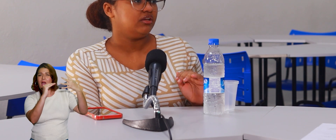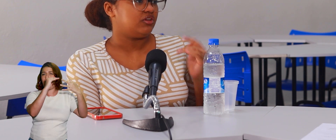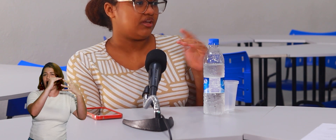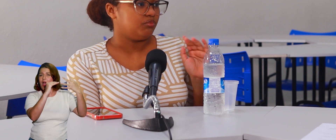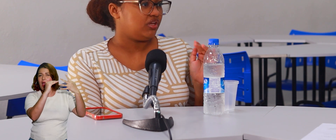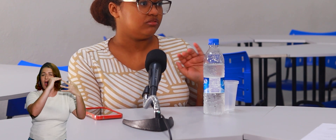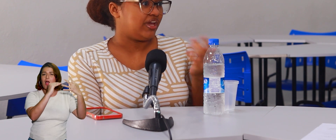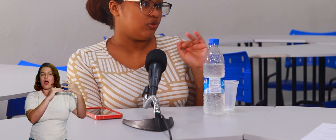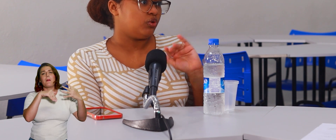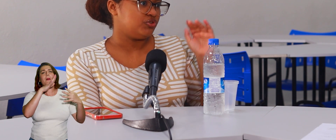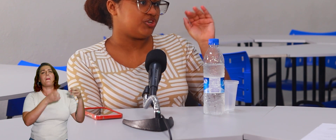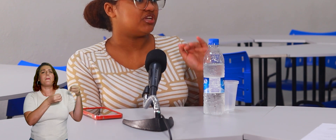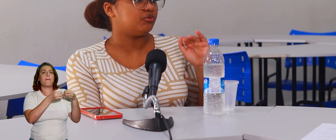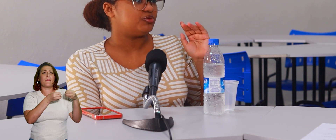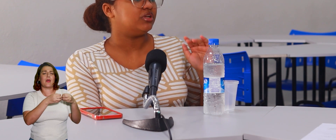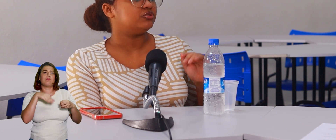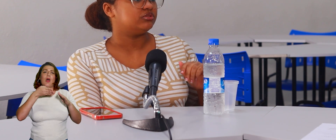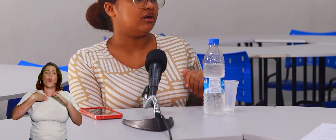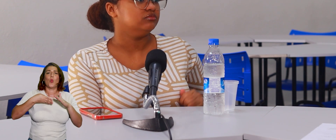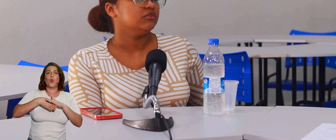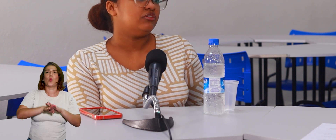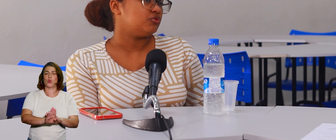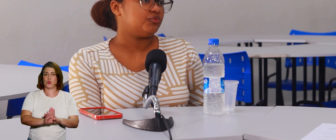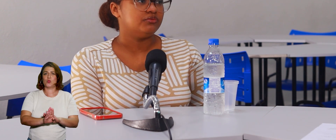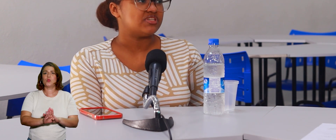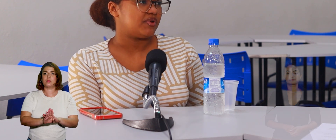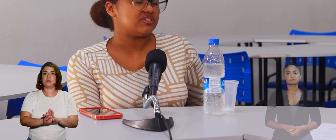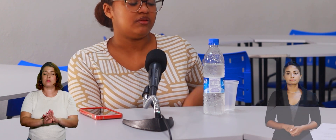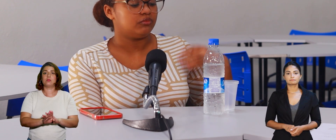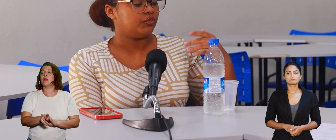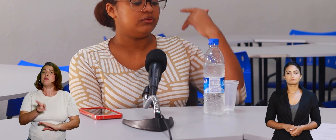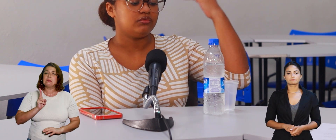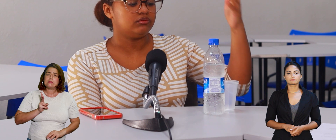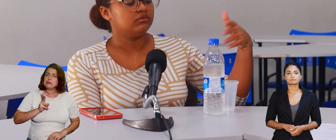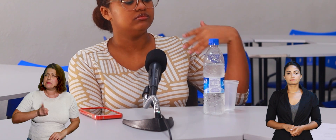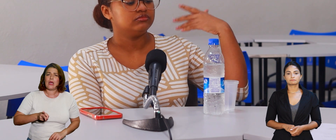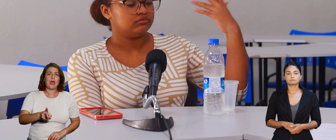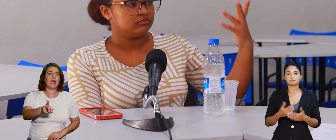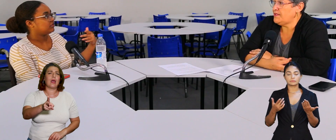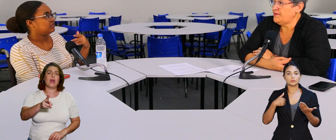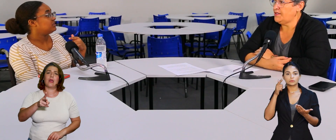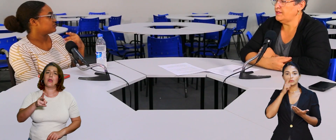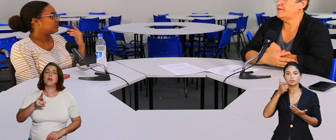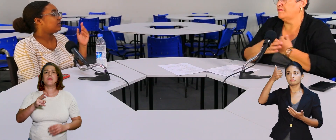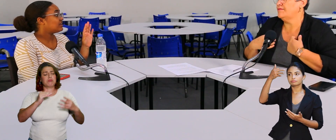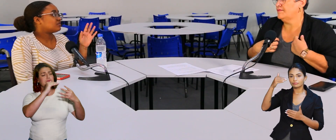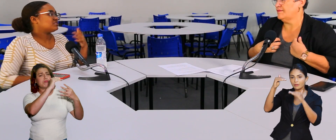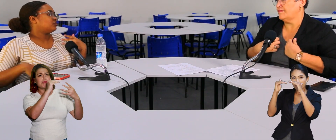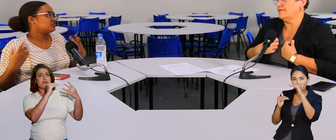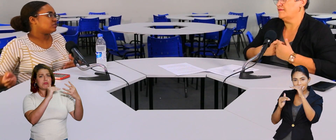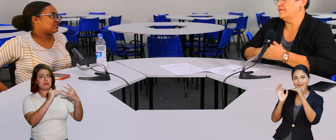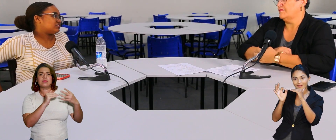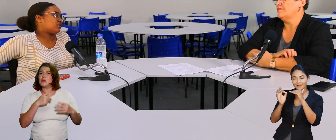ali, que era onde eu já estava acostumada a estudar. Uhum, uhum. Então, tipo, sempre assim, muito... Do mais abaixo possível, né? Isso, e elas